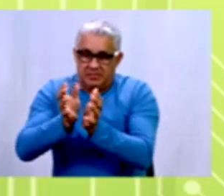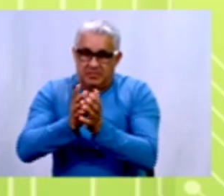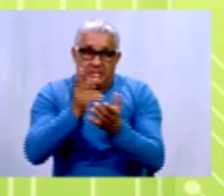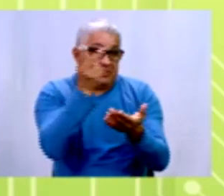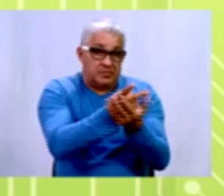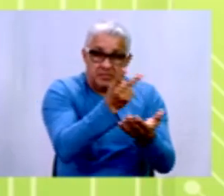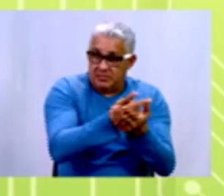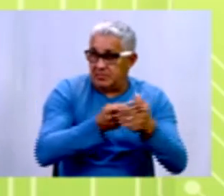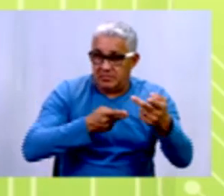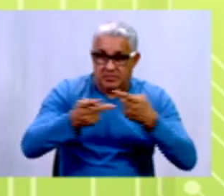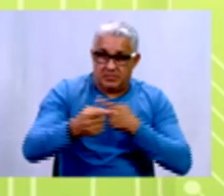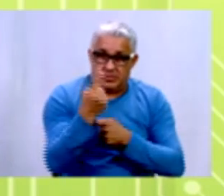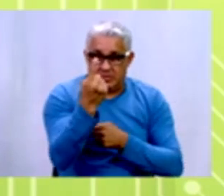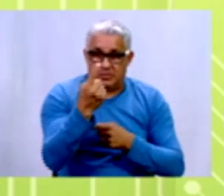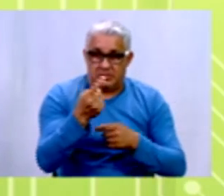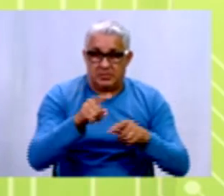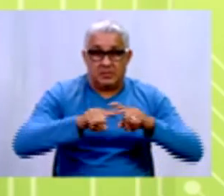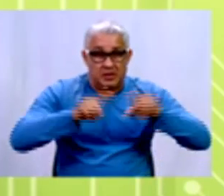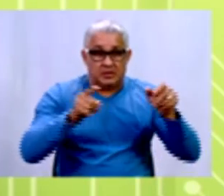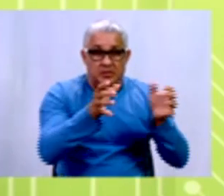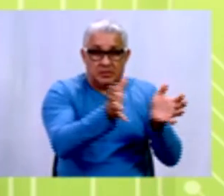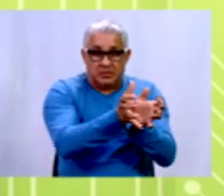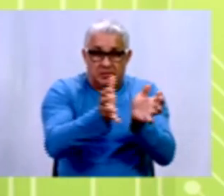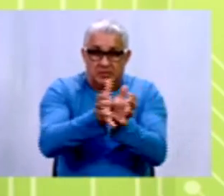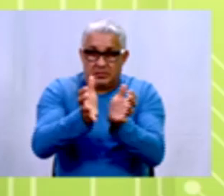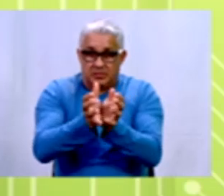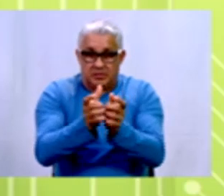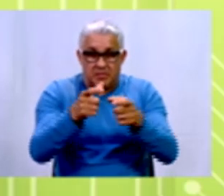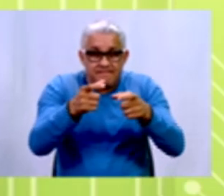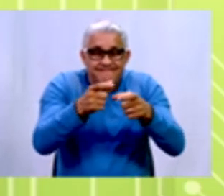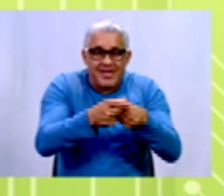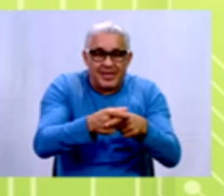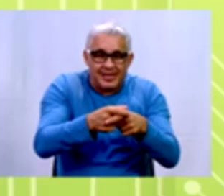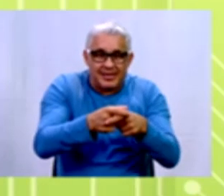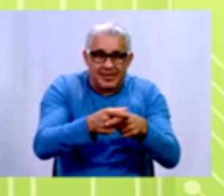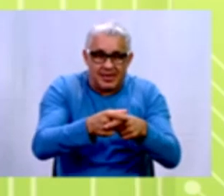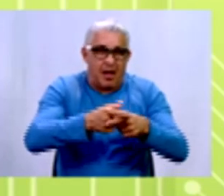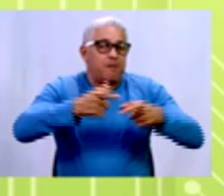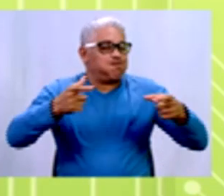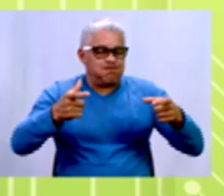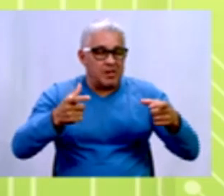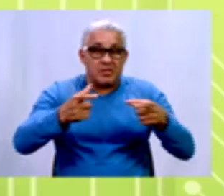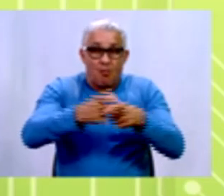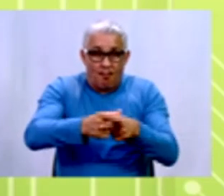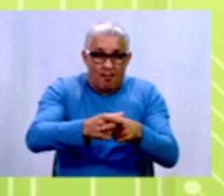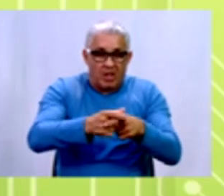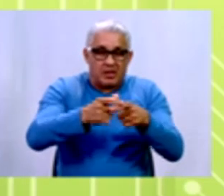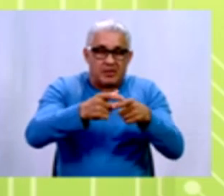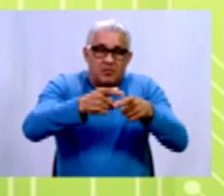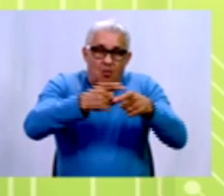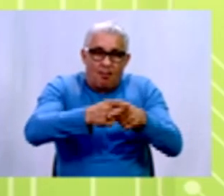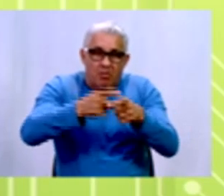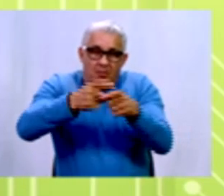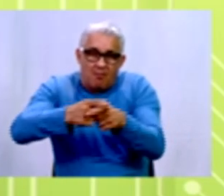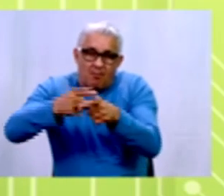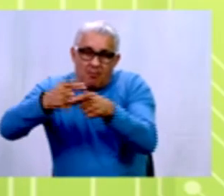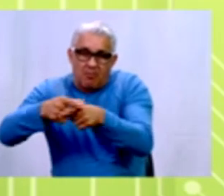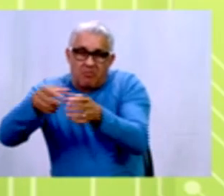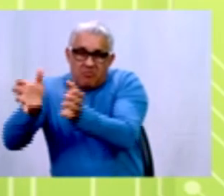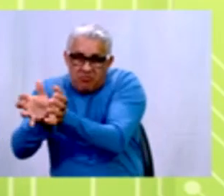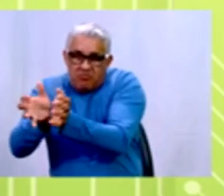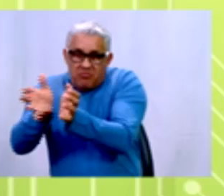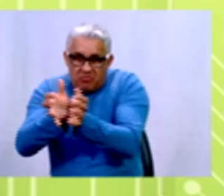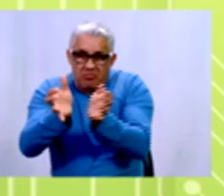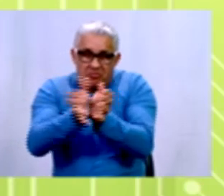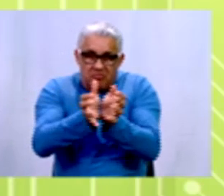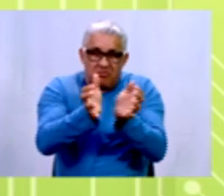projeto, mas os times de tamanhos menores e com essa mesma composição. Ou